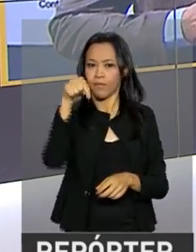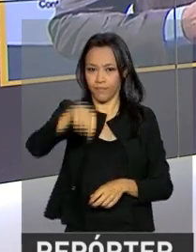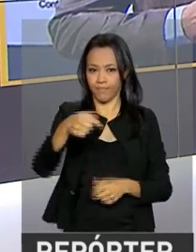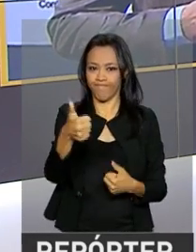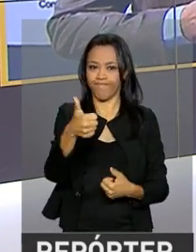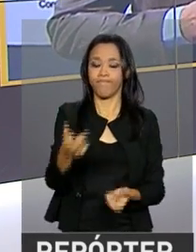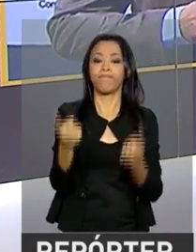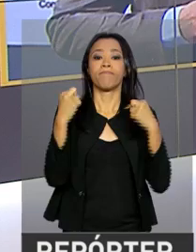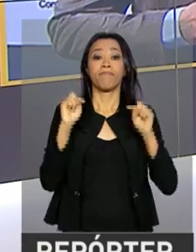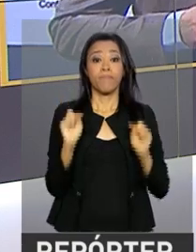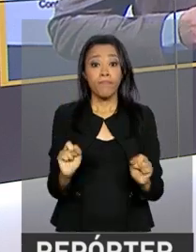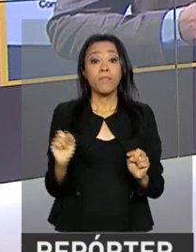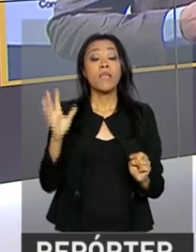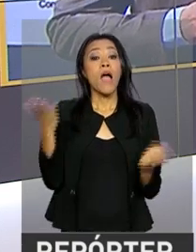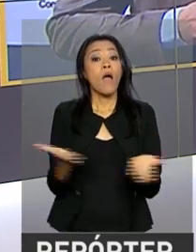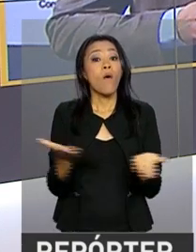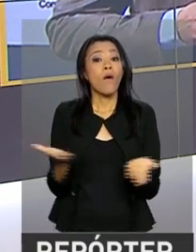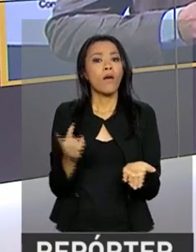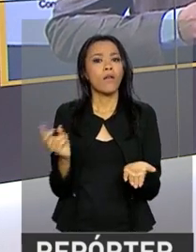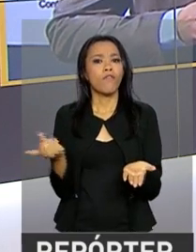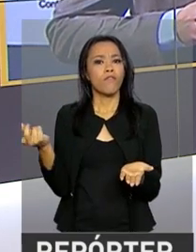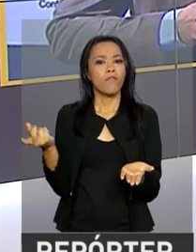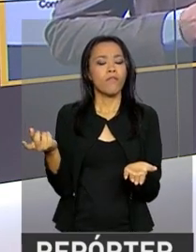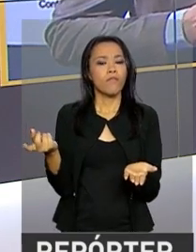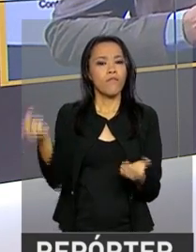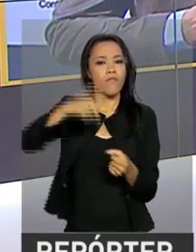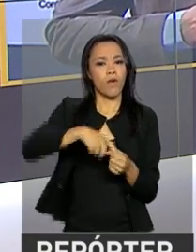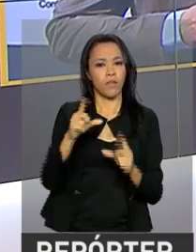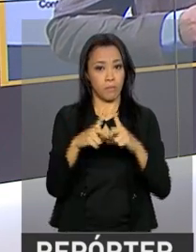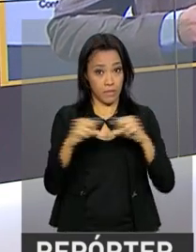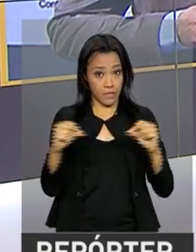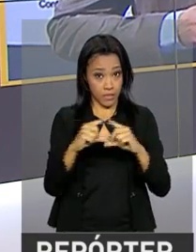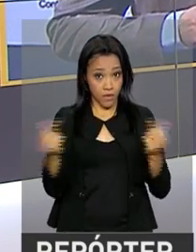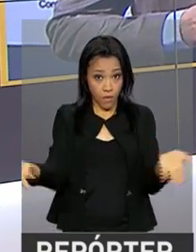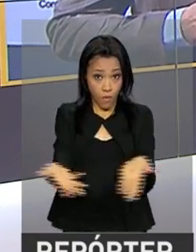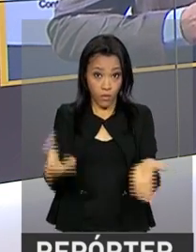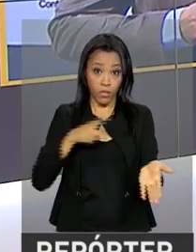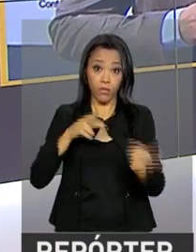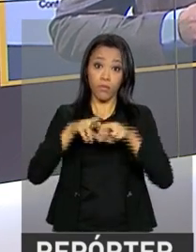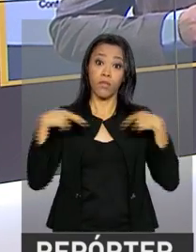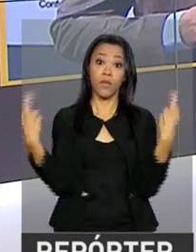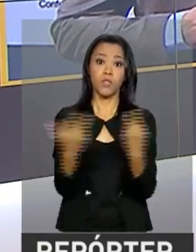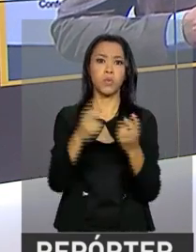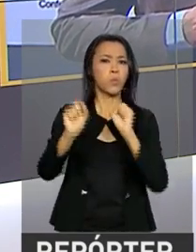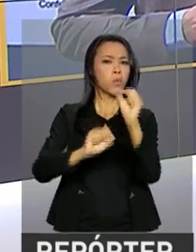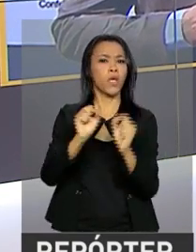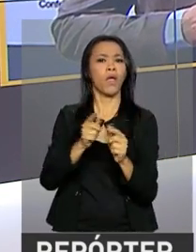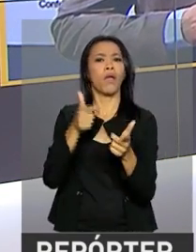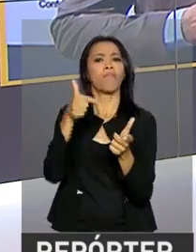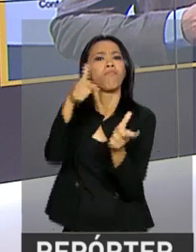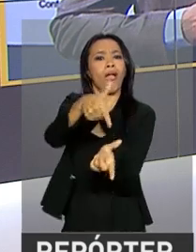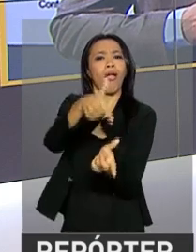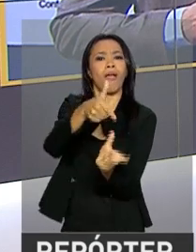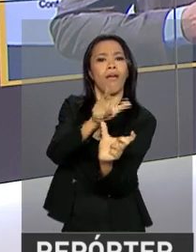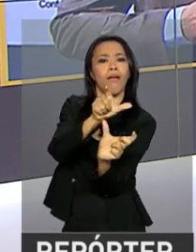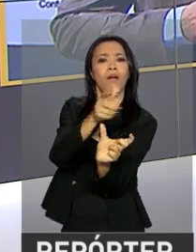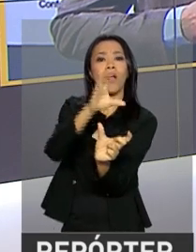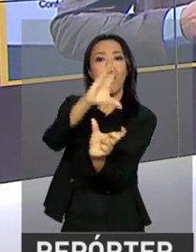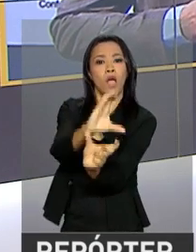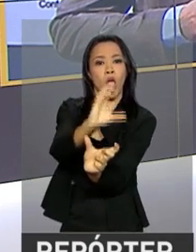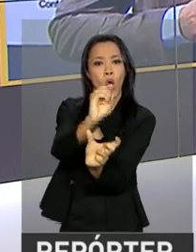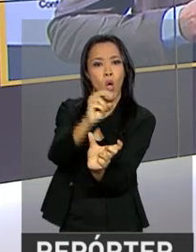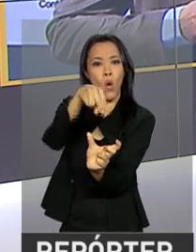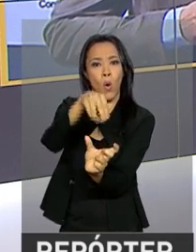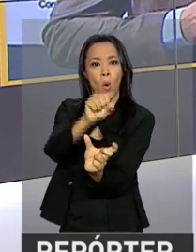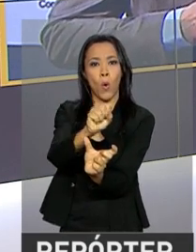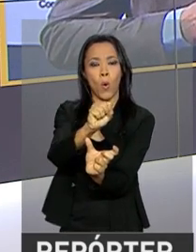estúdio e de São Paulo a gente volta aqui para Brasília porque hoje tem reunião do conselhão que é o conselho de desenvolvimento